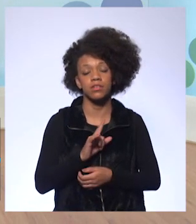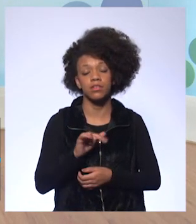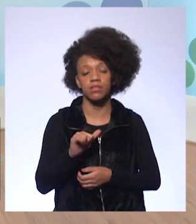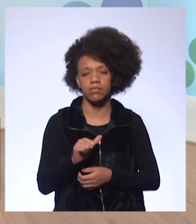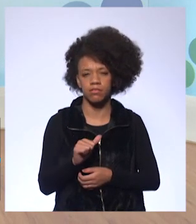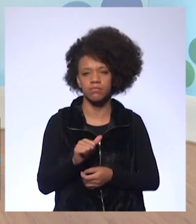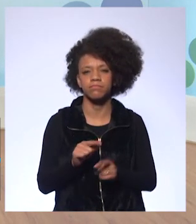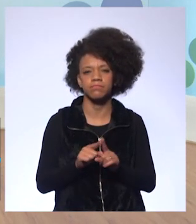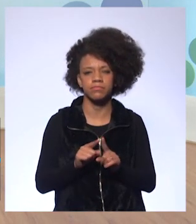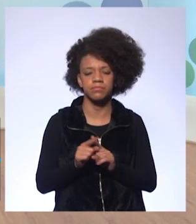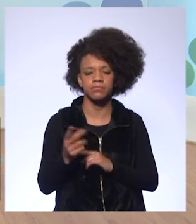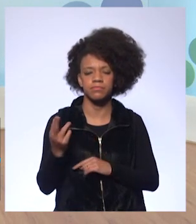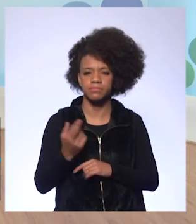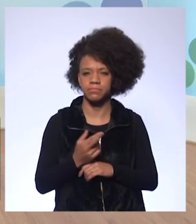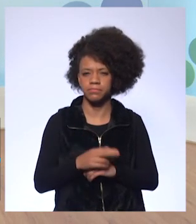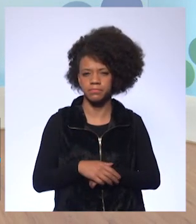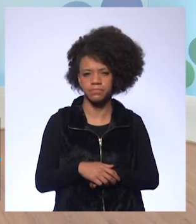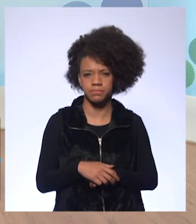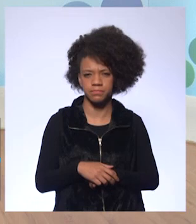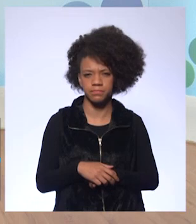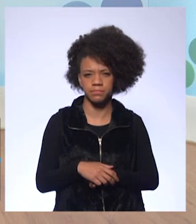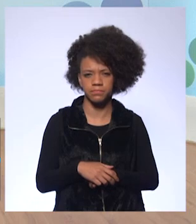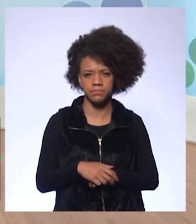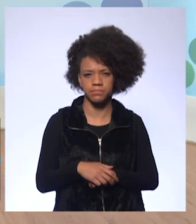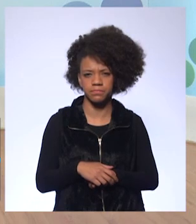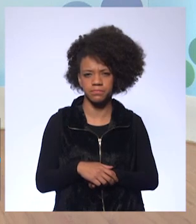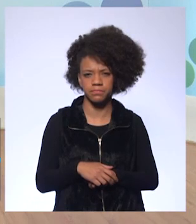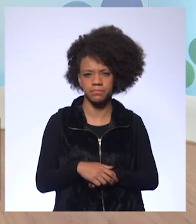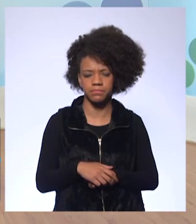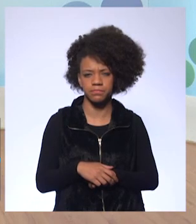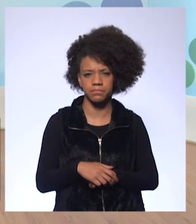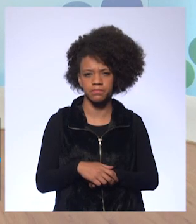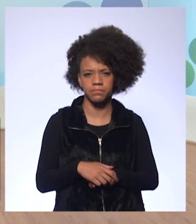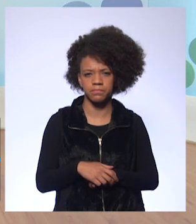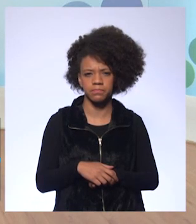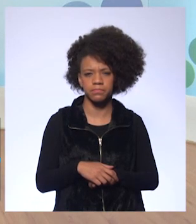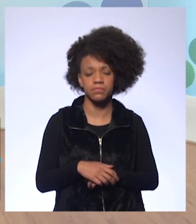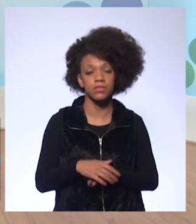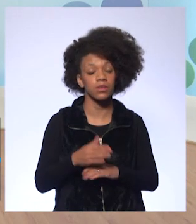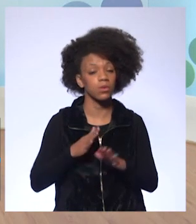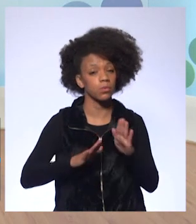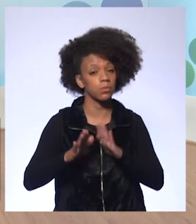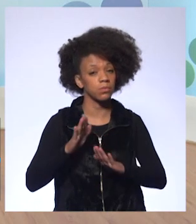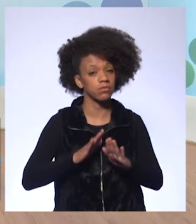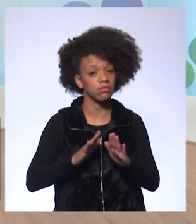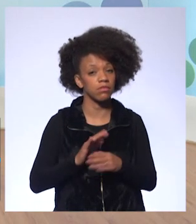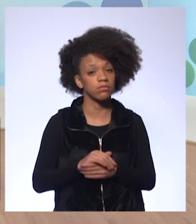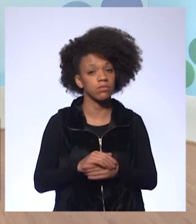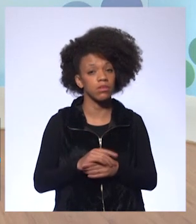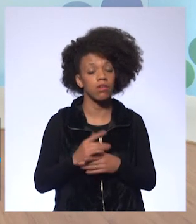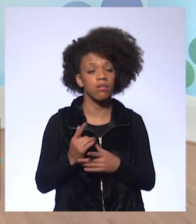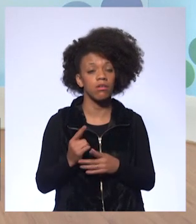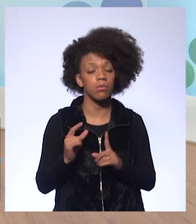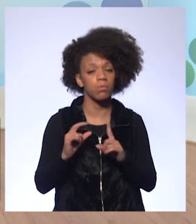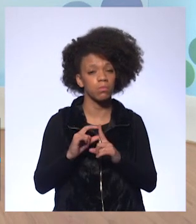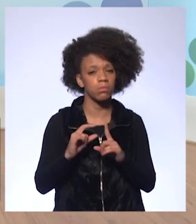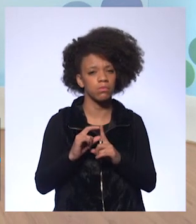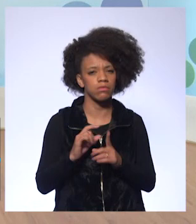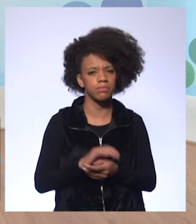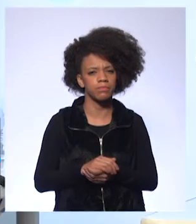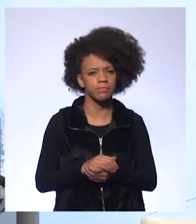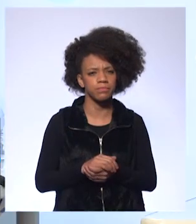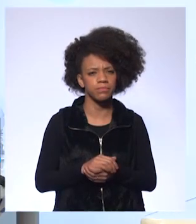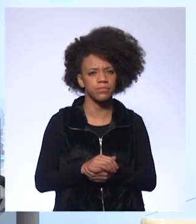respondeu né Ela respondeu aí think they will find our planet né tem que tomar cuidado só com a uma questão Zinho aqui ó